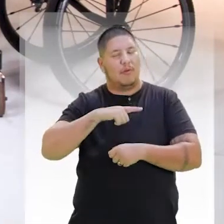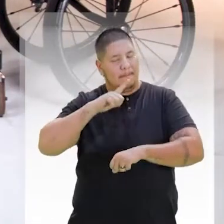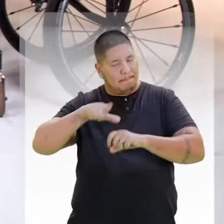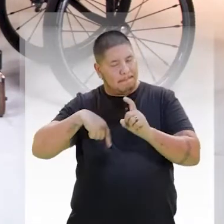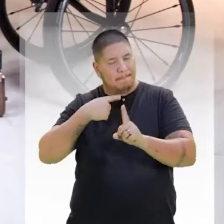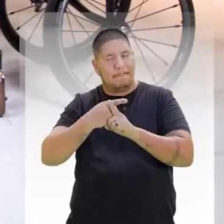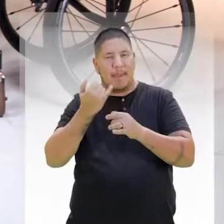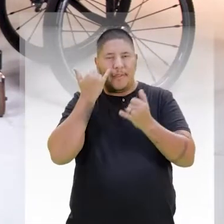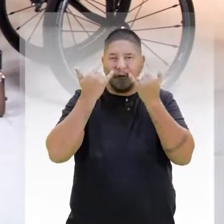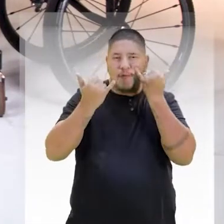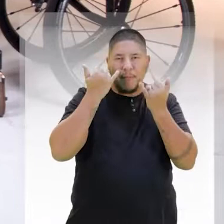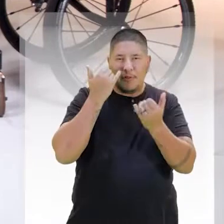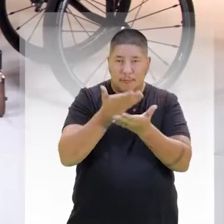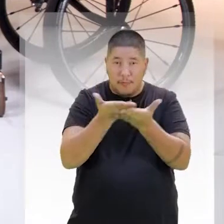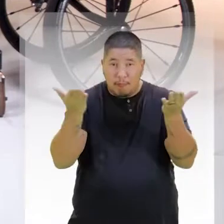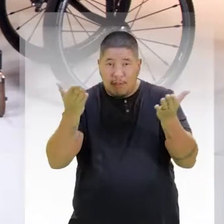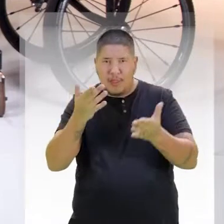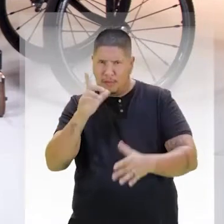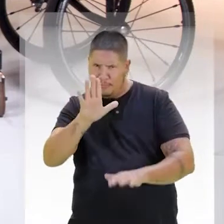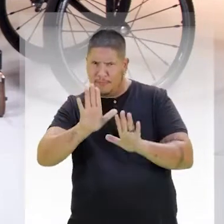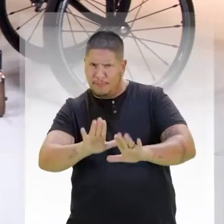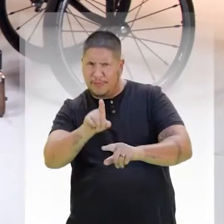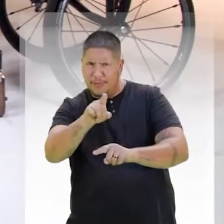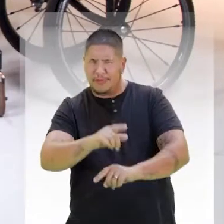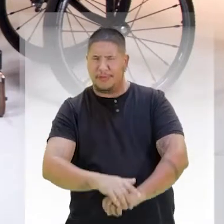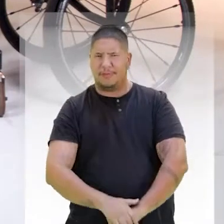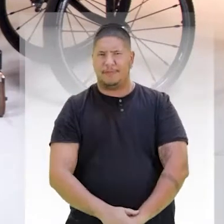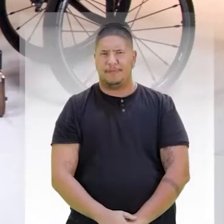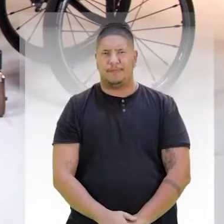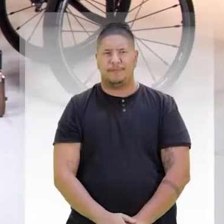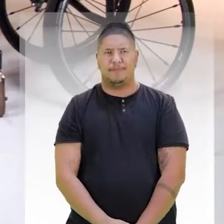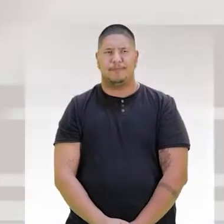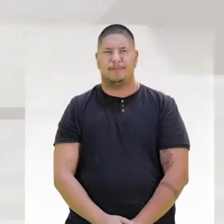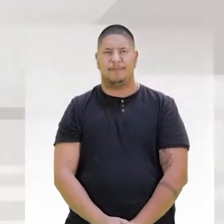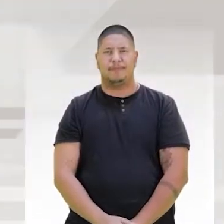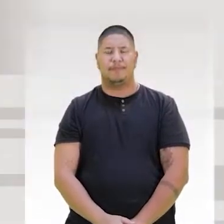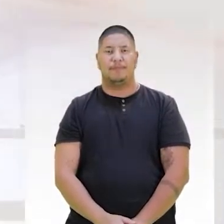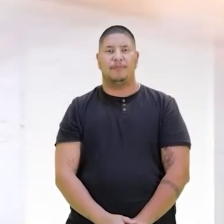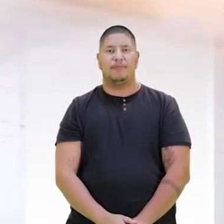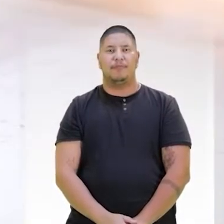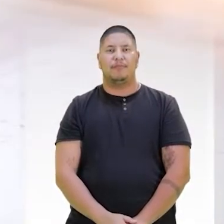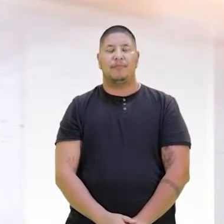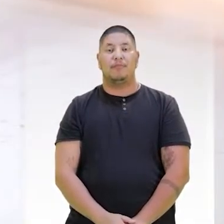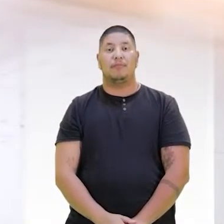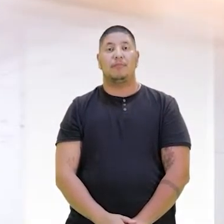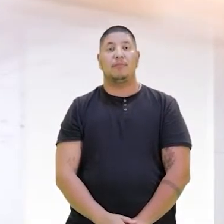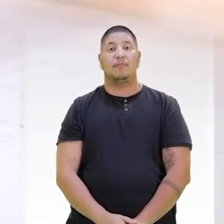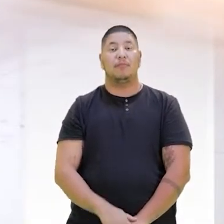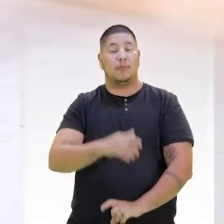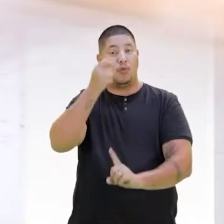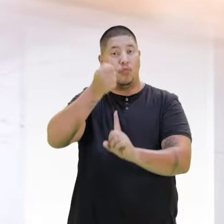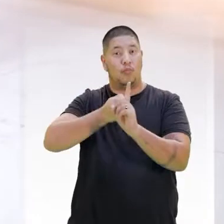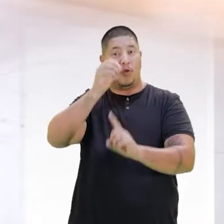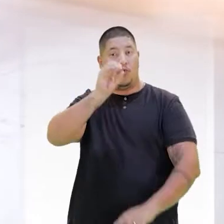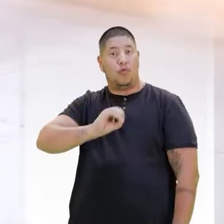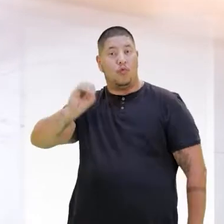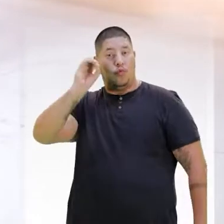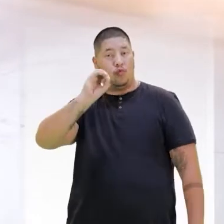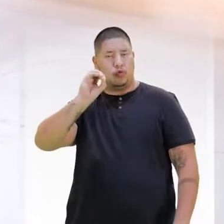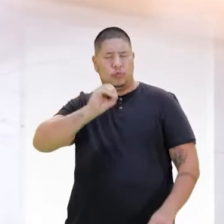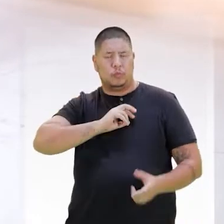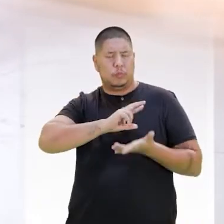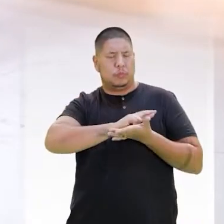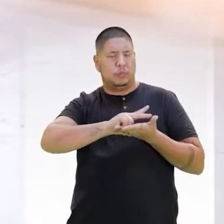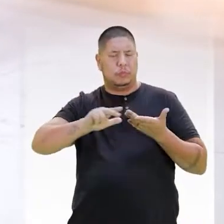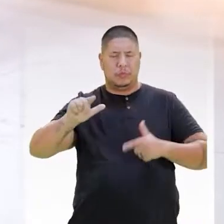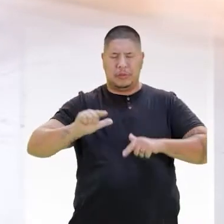mais notícias para você. Não saia daí, a gente volta já. Em outubro, milhares de trabalhadores irão